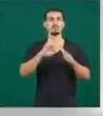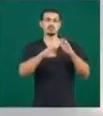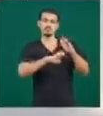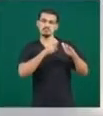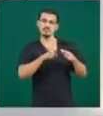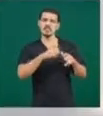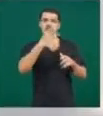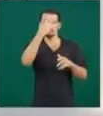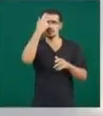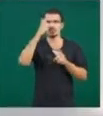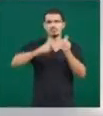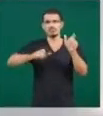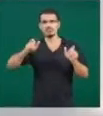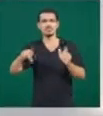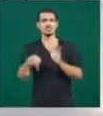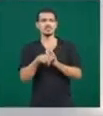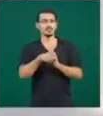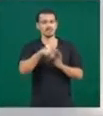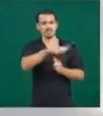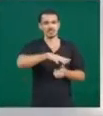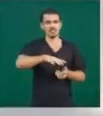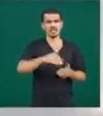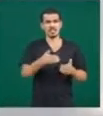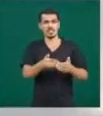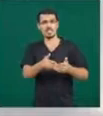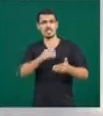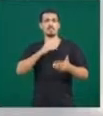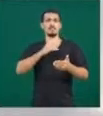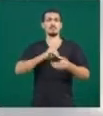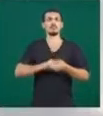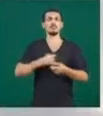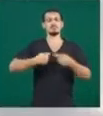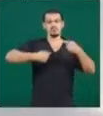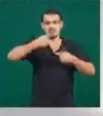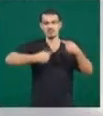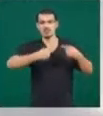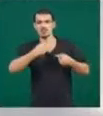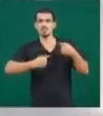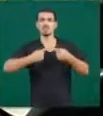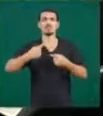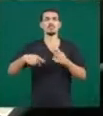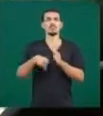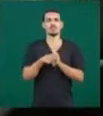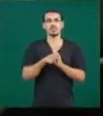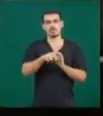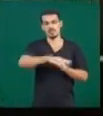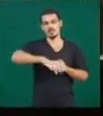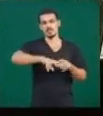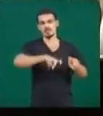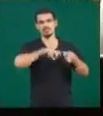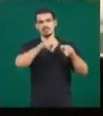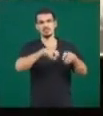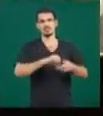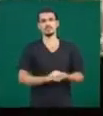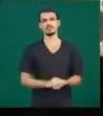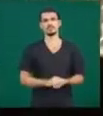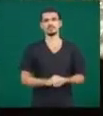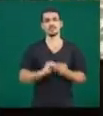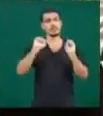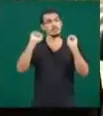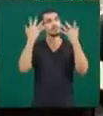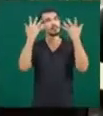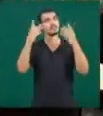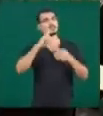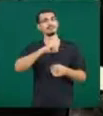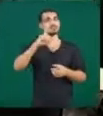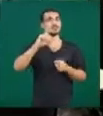setor anteciparam a data para discutir novas técnicas e investimentos no agronegócio. Para comemorar a data da profissão